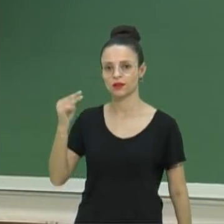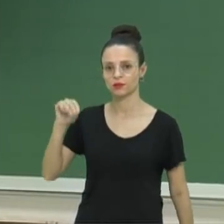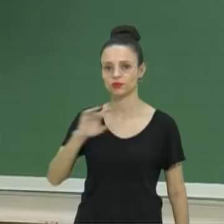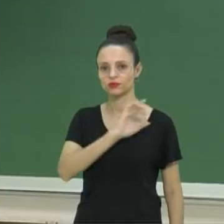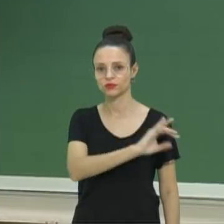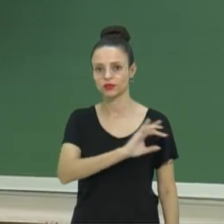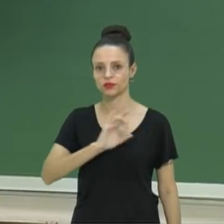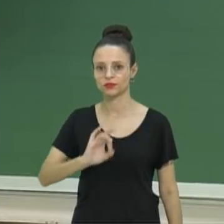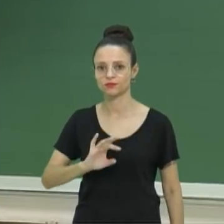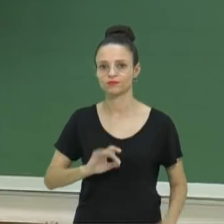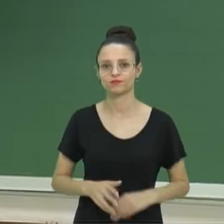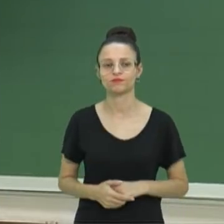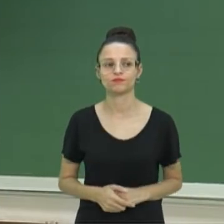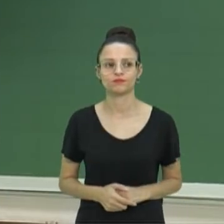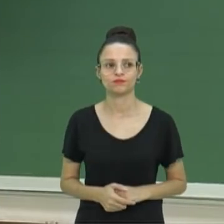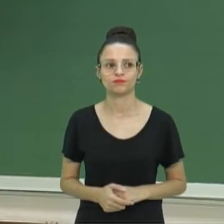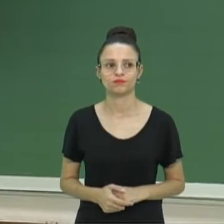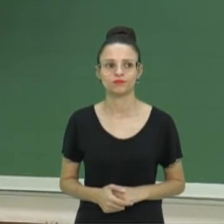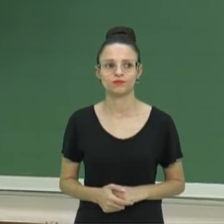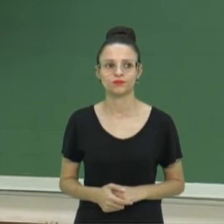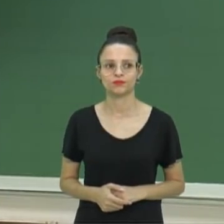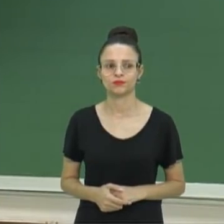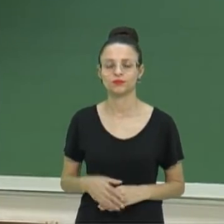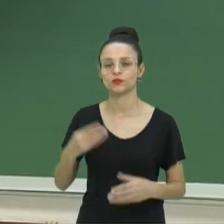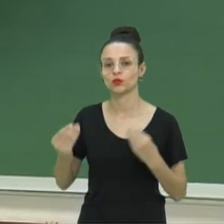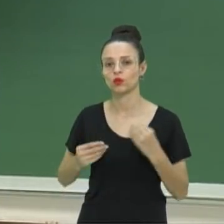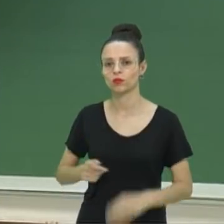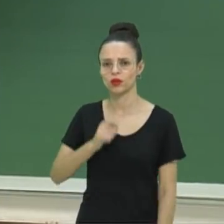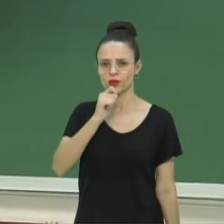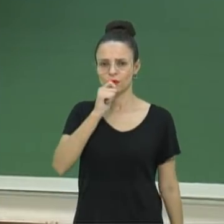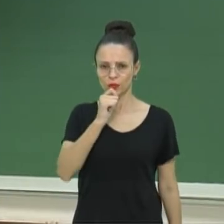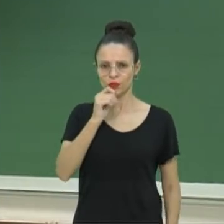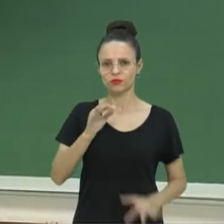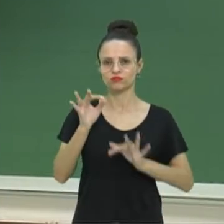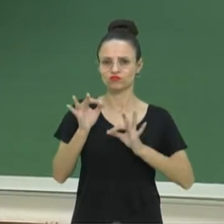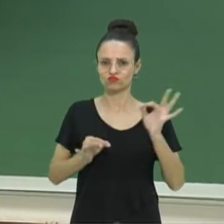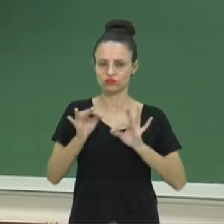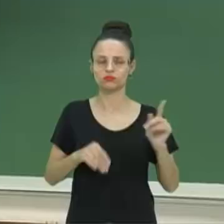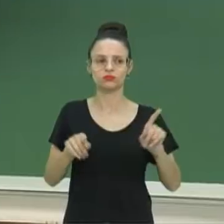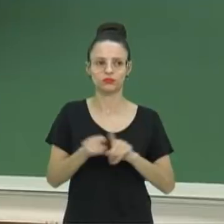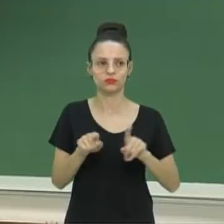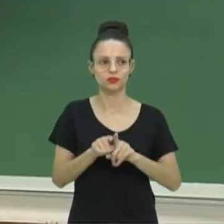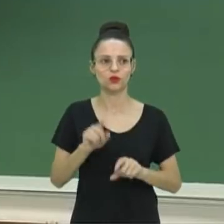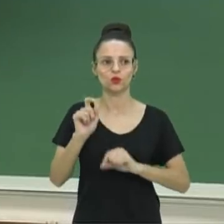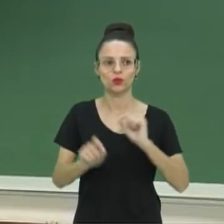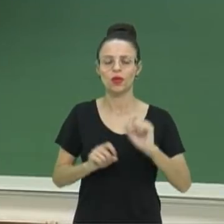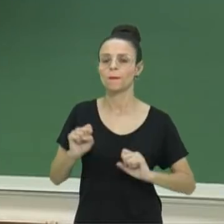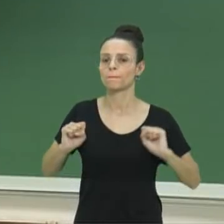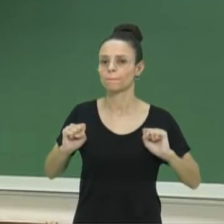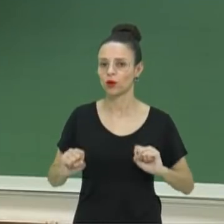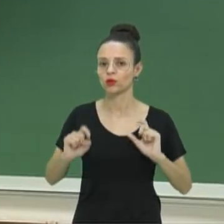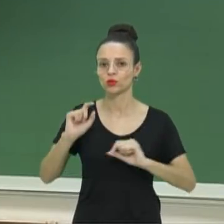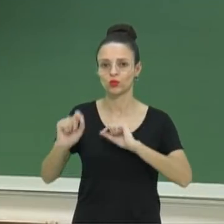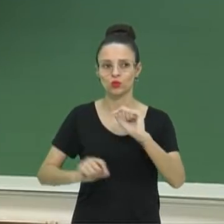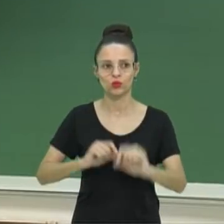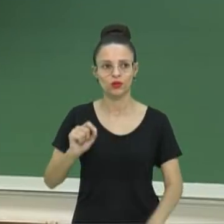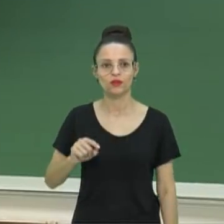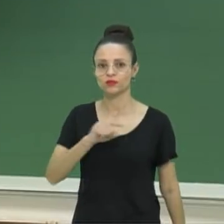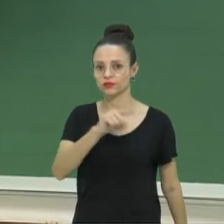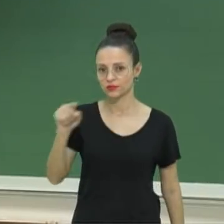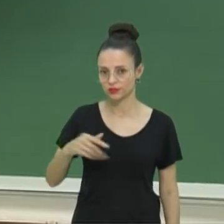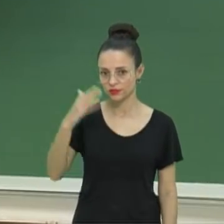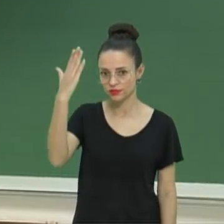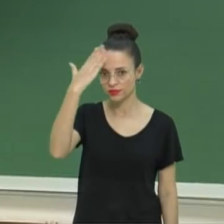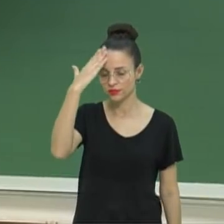3 minutos cada. Então, aqui a questão de arbitragem também. Então, existem situações que podem levar, como vocês bem